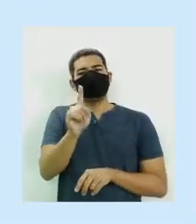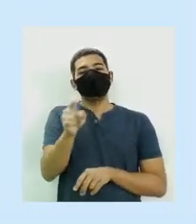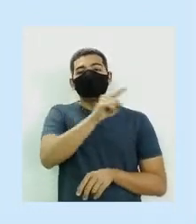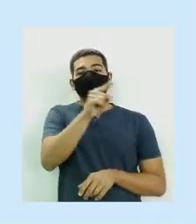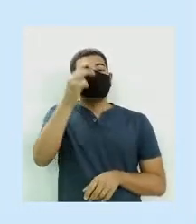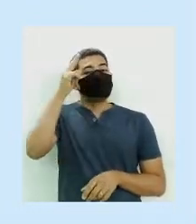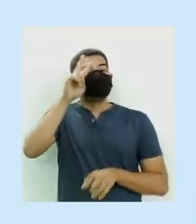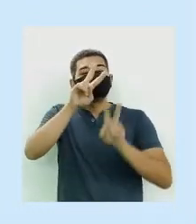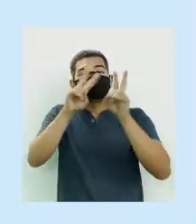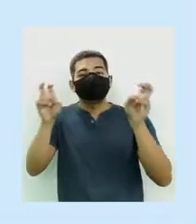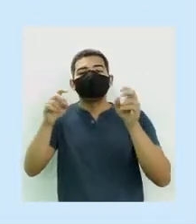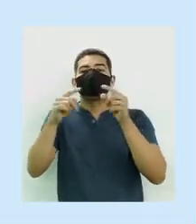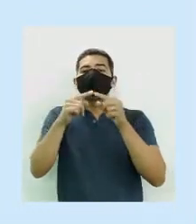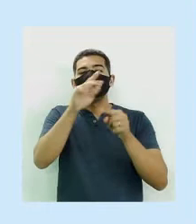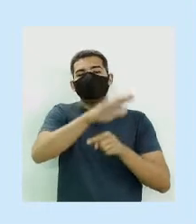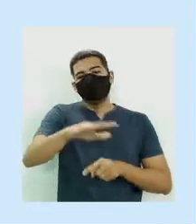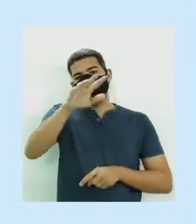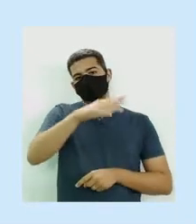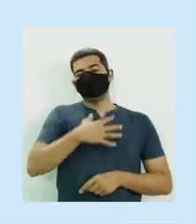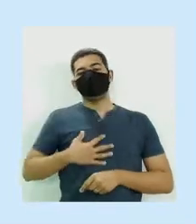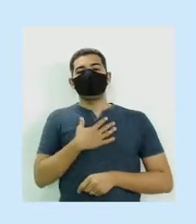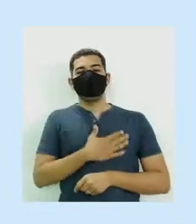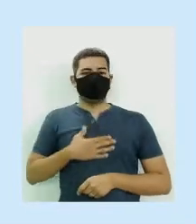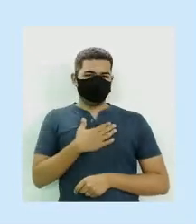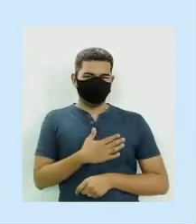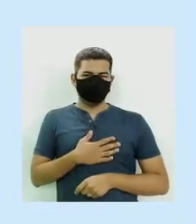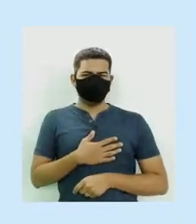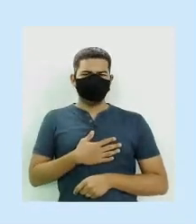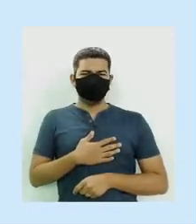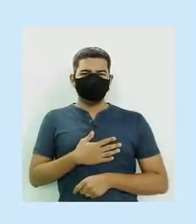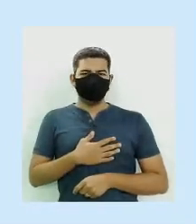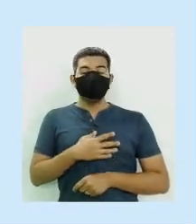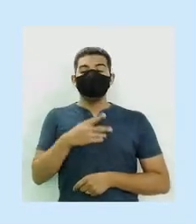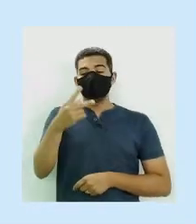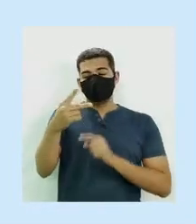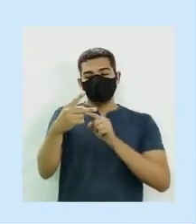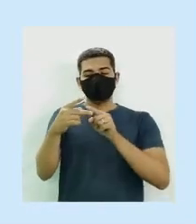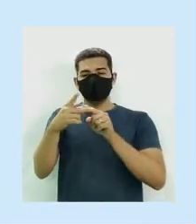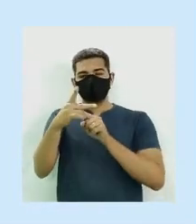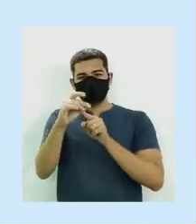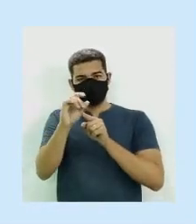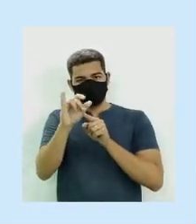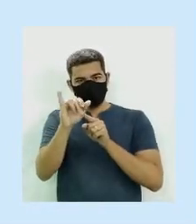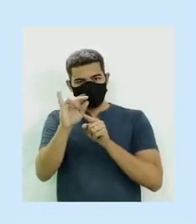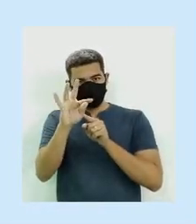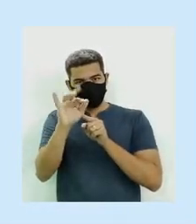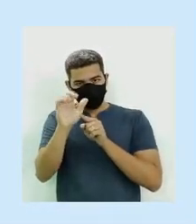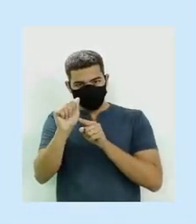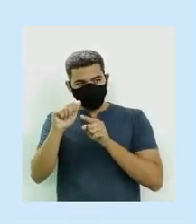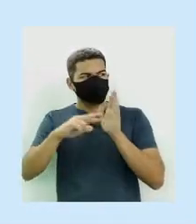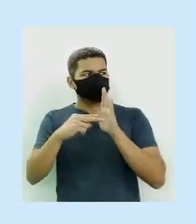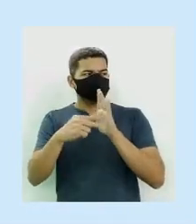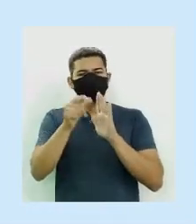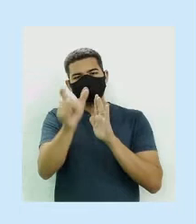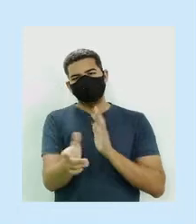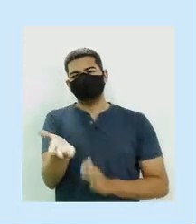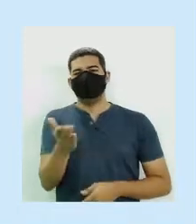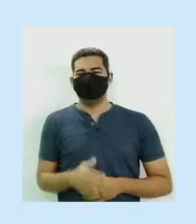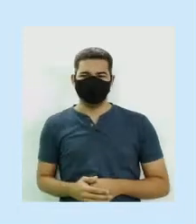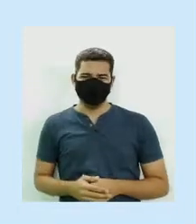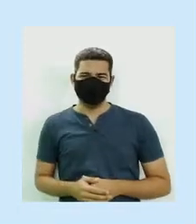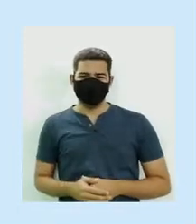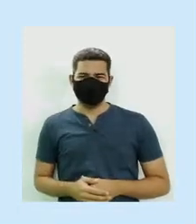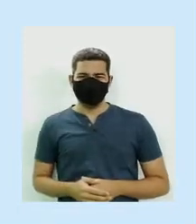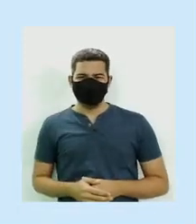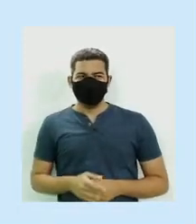das pessoas. Então, se a gente está utilizando esse gênero textual com o intuito de fazer a plateia e